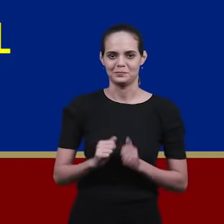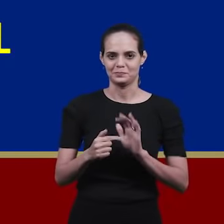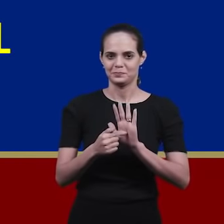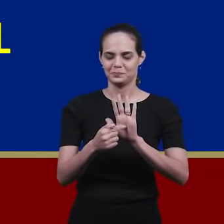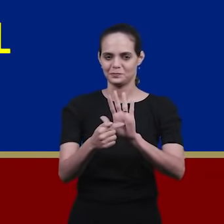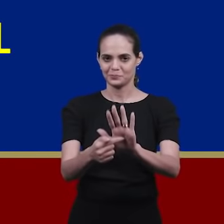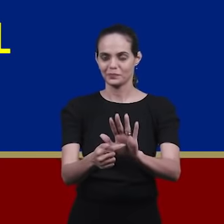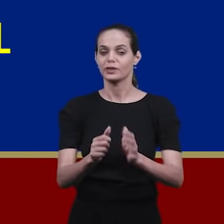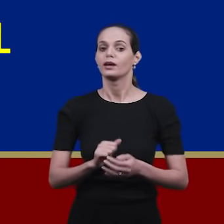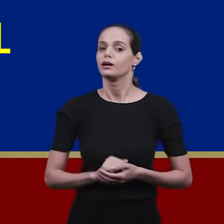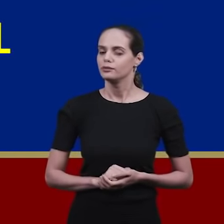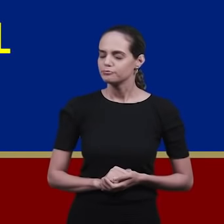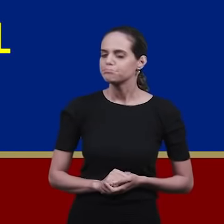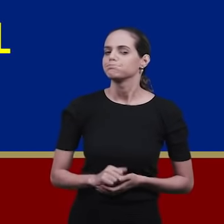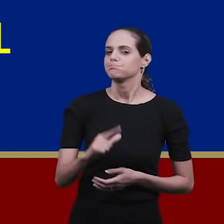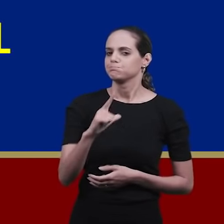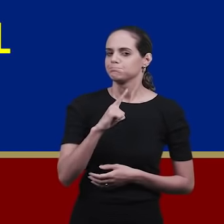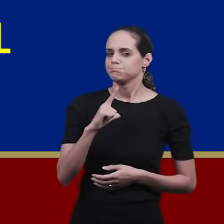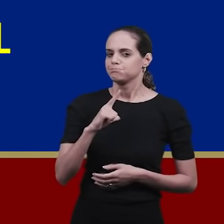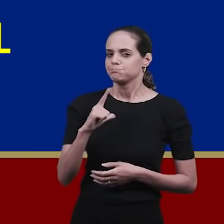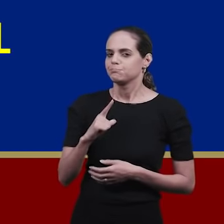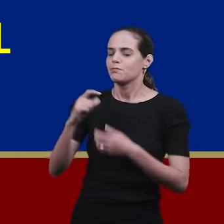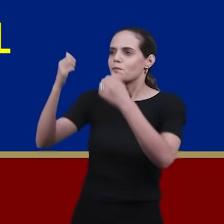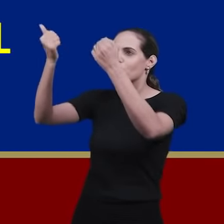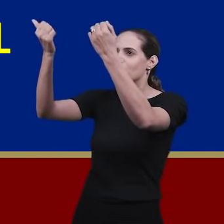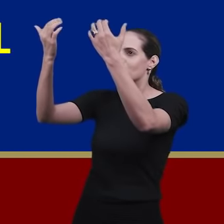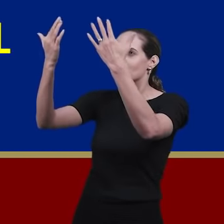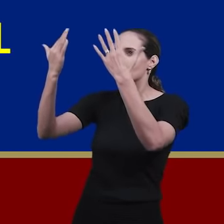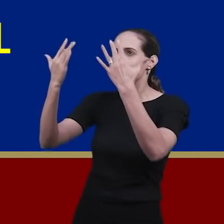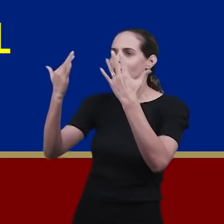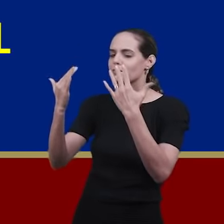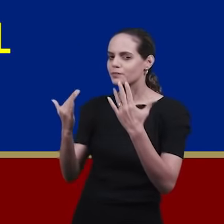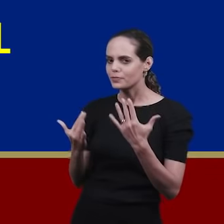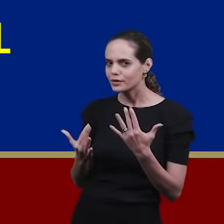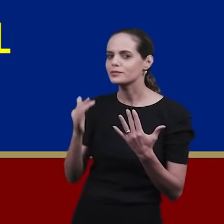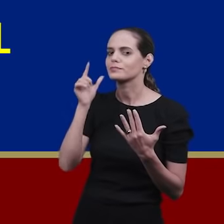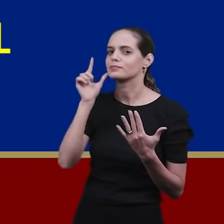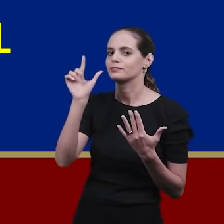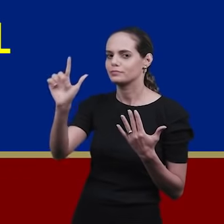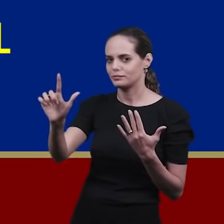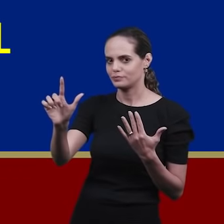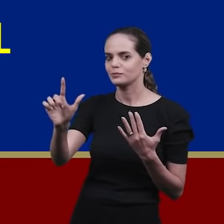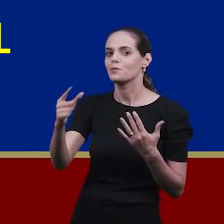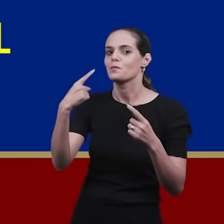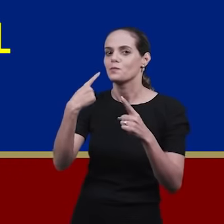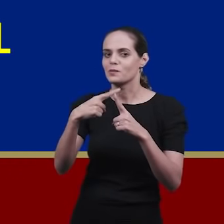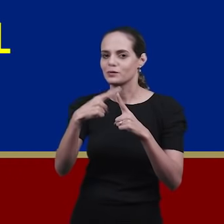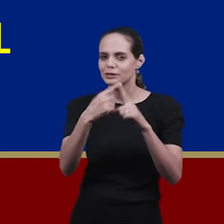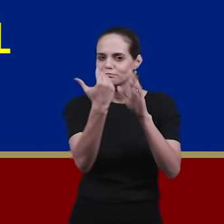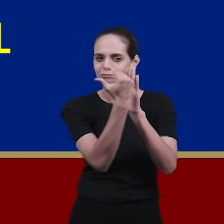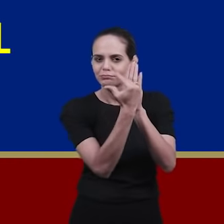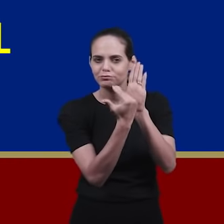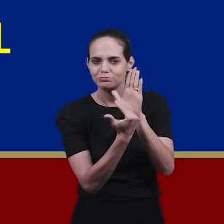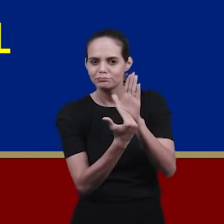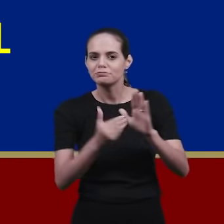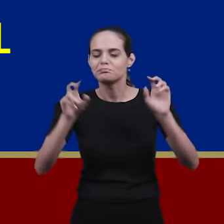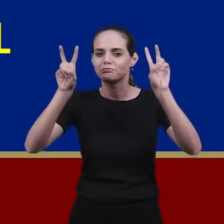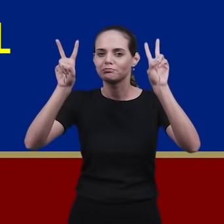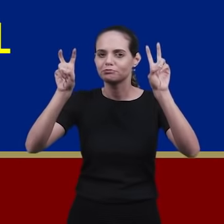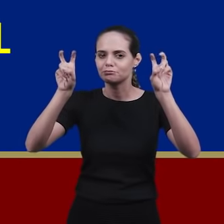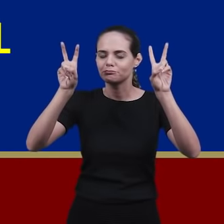tenho recebido uma grande bênção com os temas abordados no programa, e aí ela